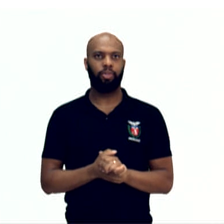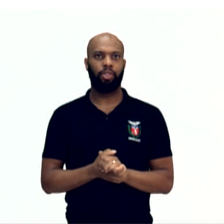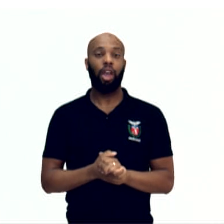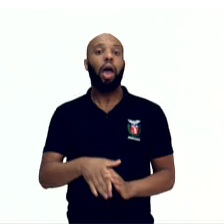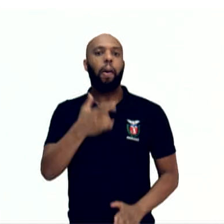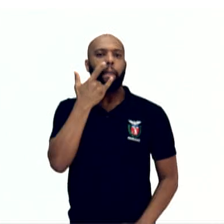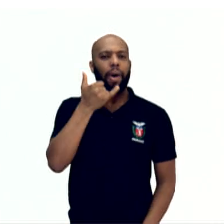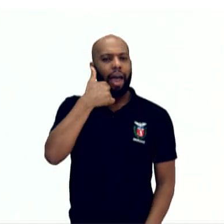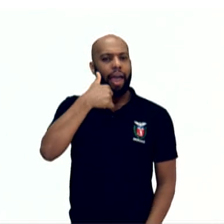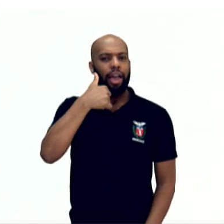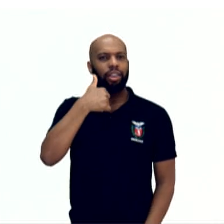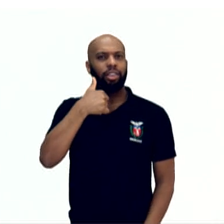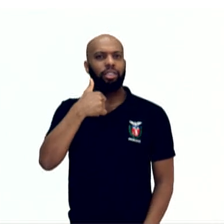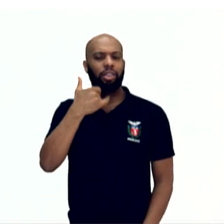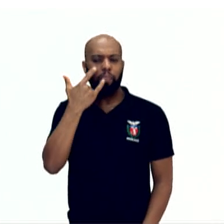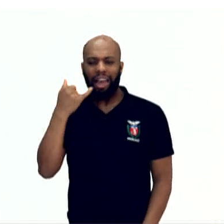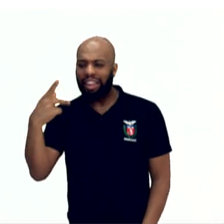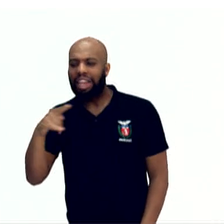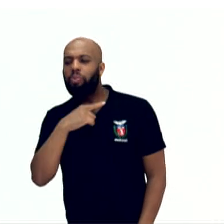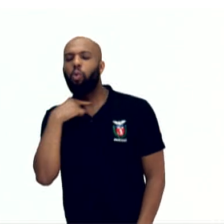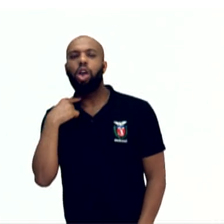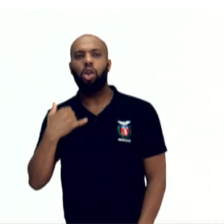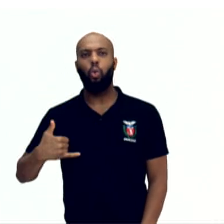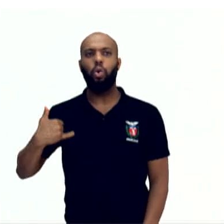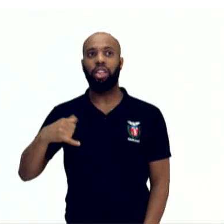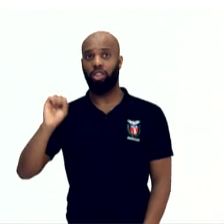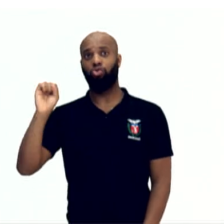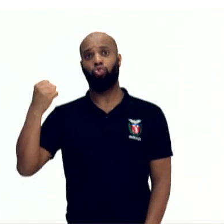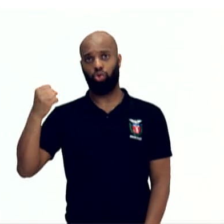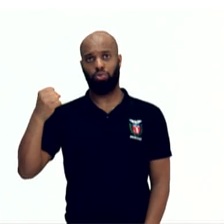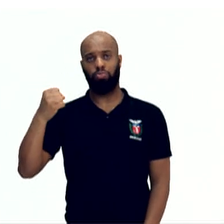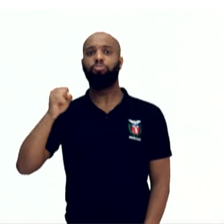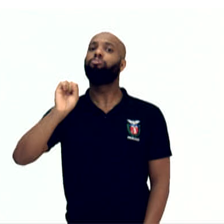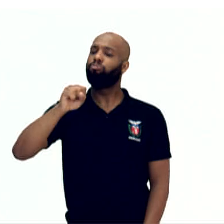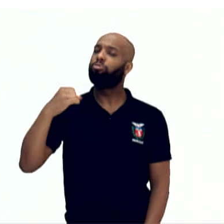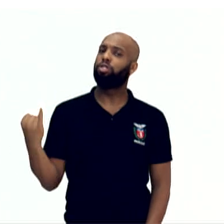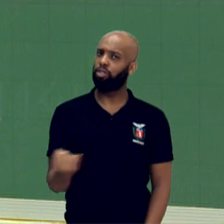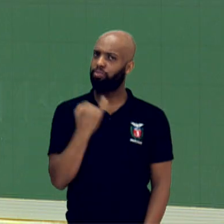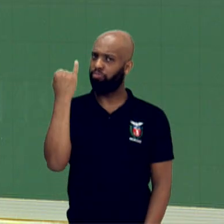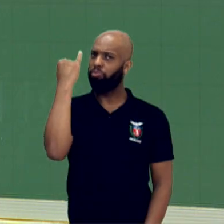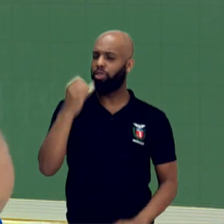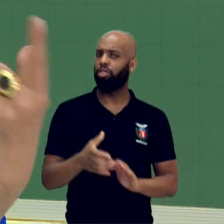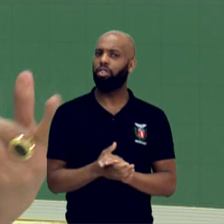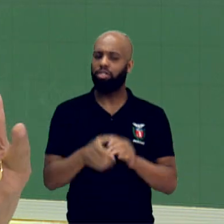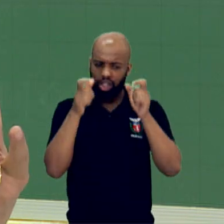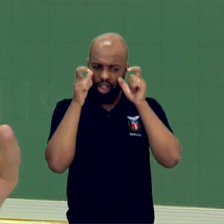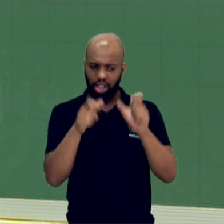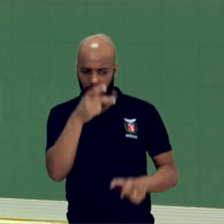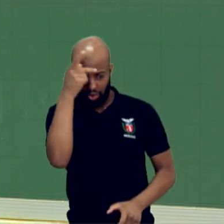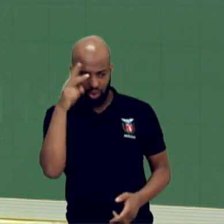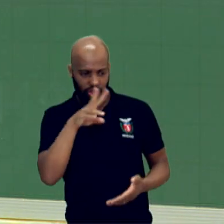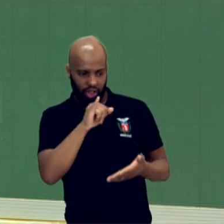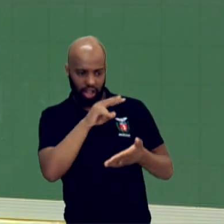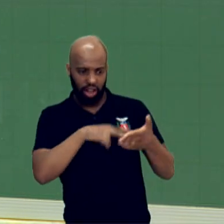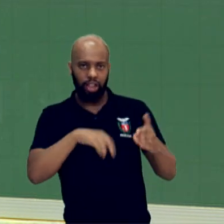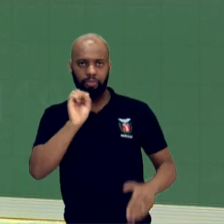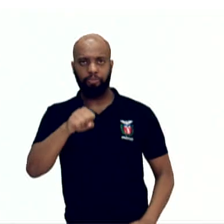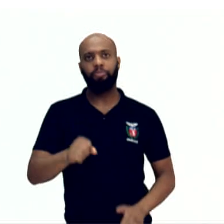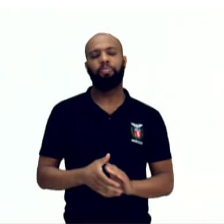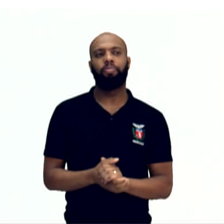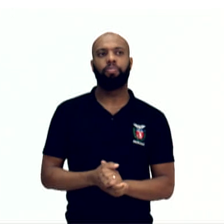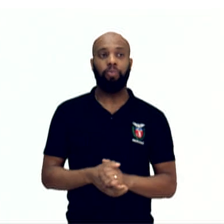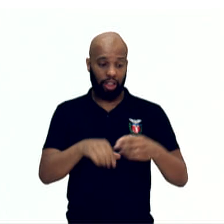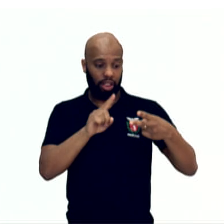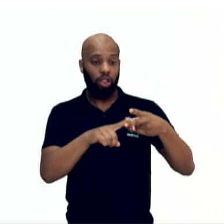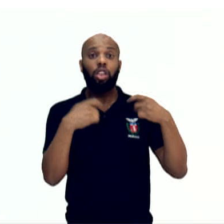órfão aos 8 anos é um fato importante? Sim, considerado importante e que interessa para as pessoas que vão ler, sim.